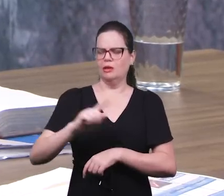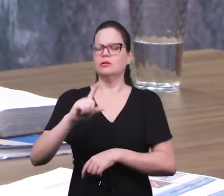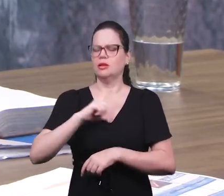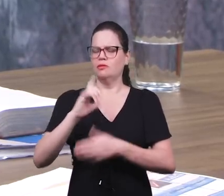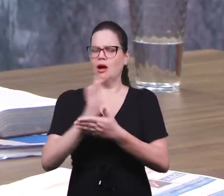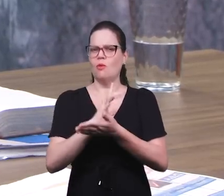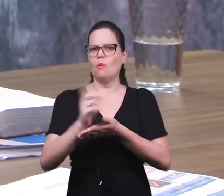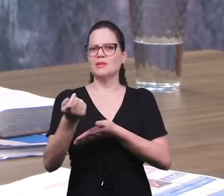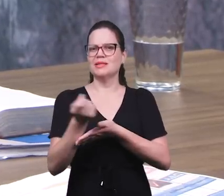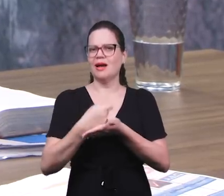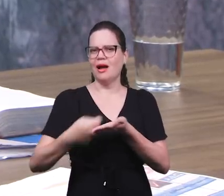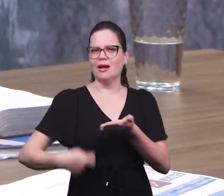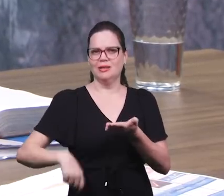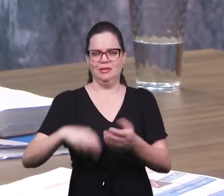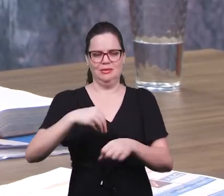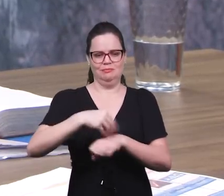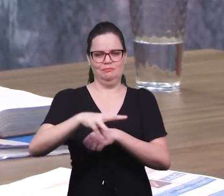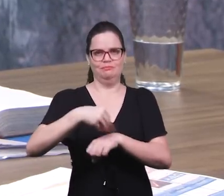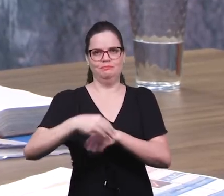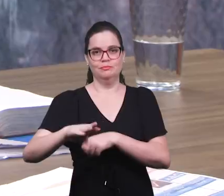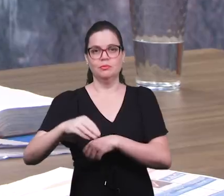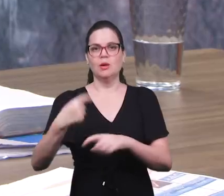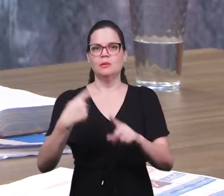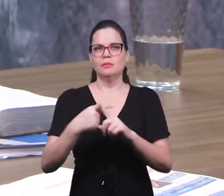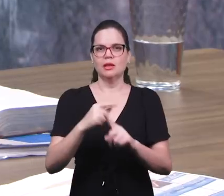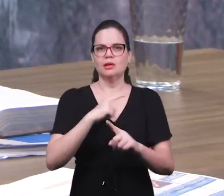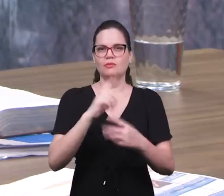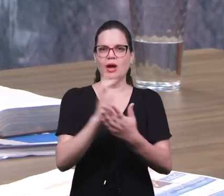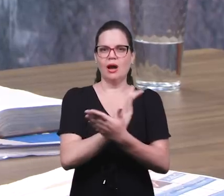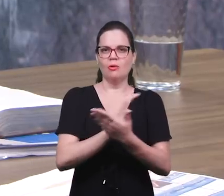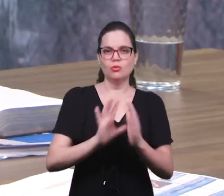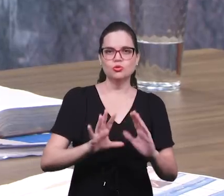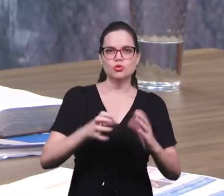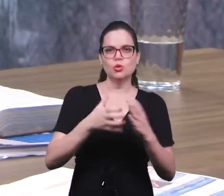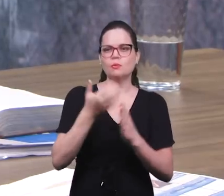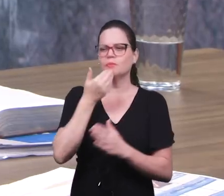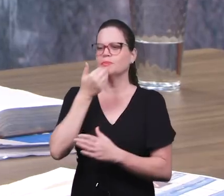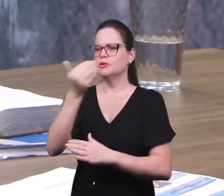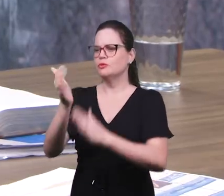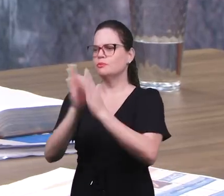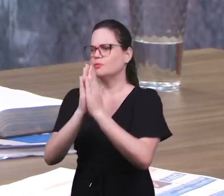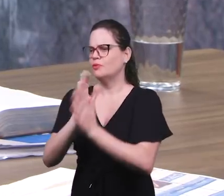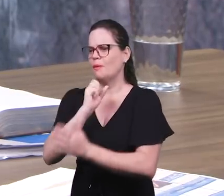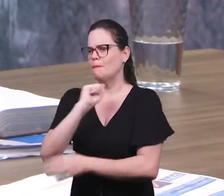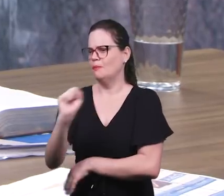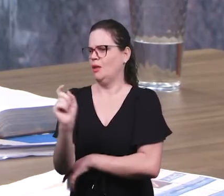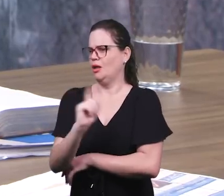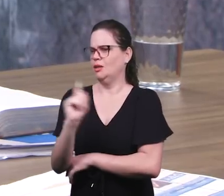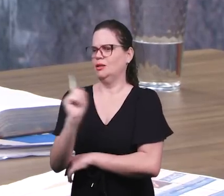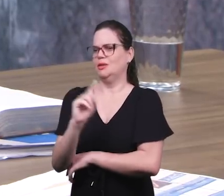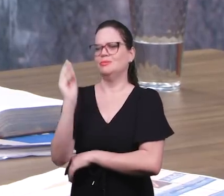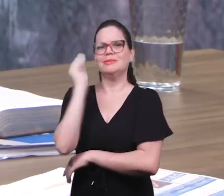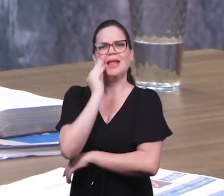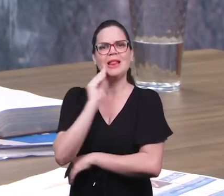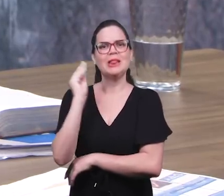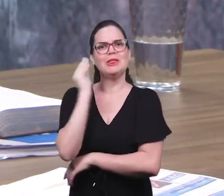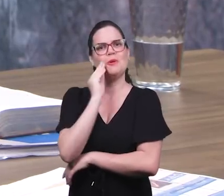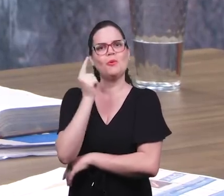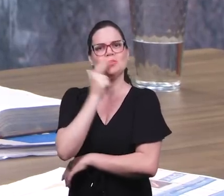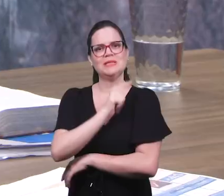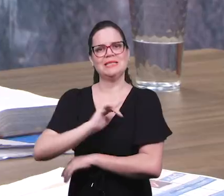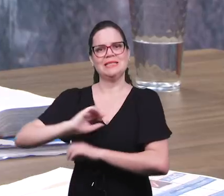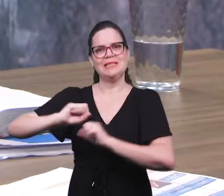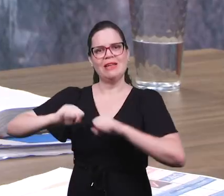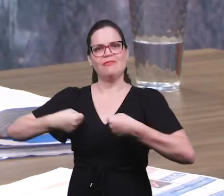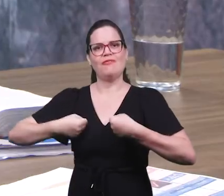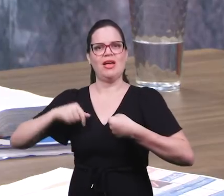que houve um grupo que tentou interceder para que ele fosse poupado do martírio, né, para que ele não fosse morto. E